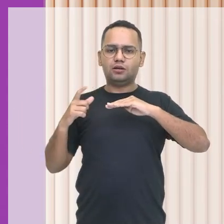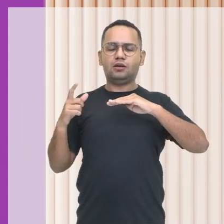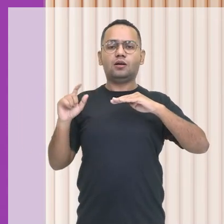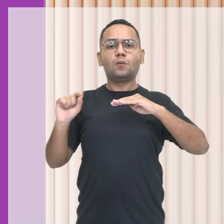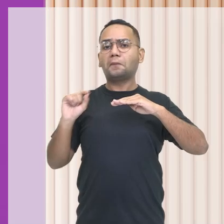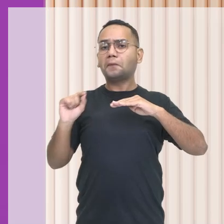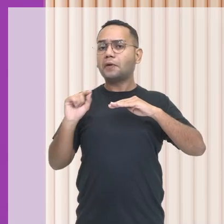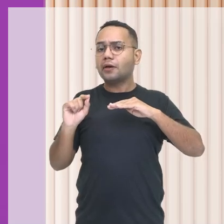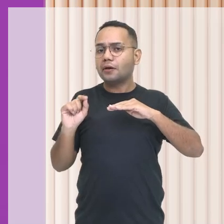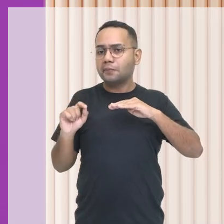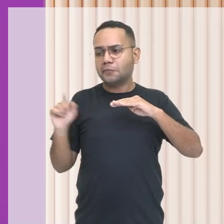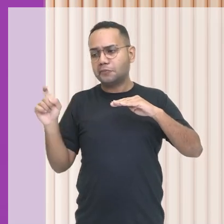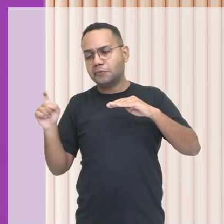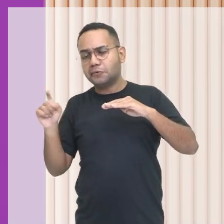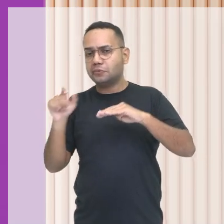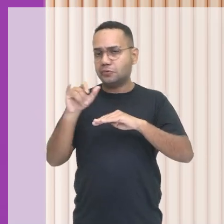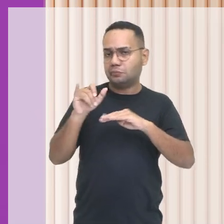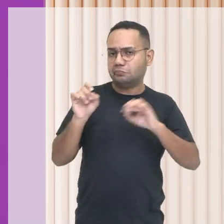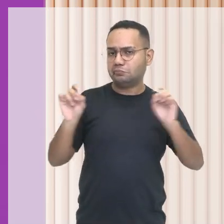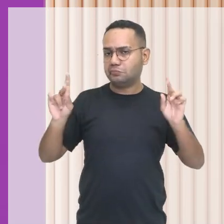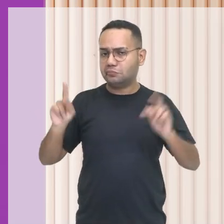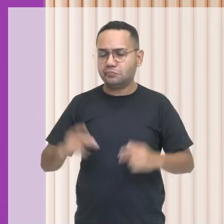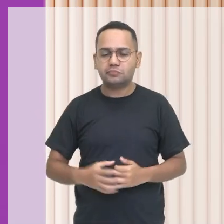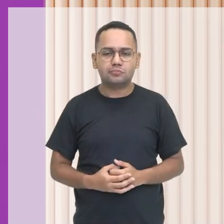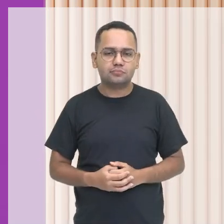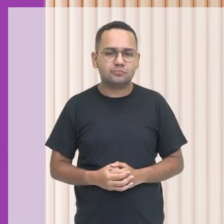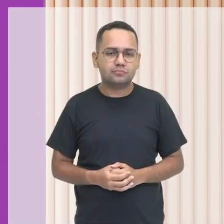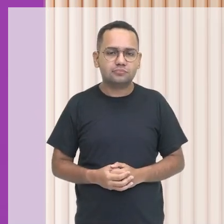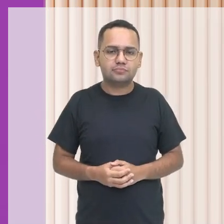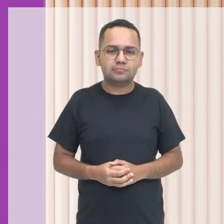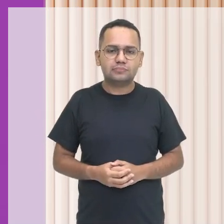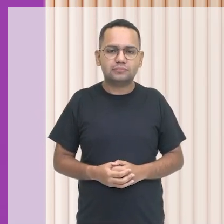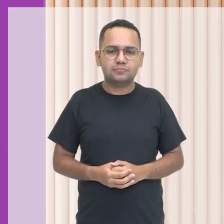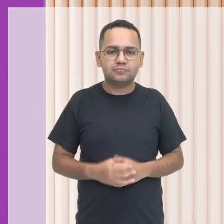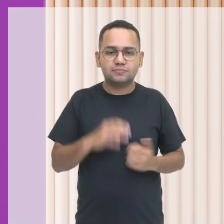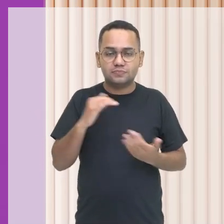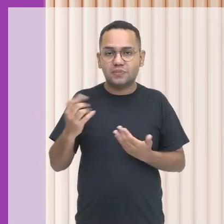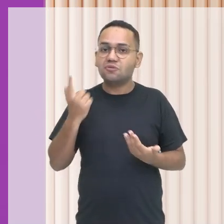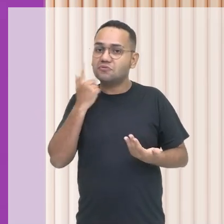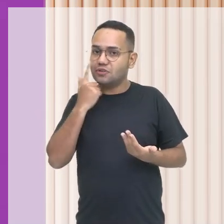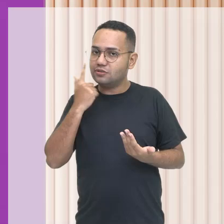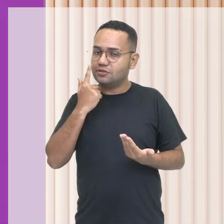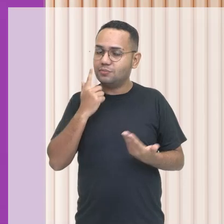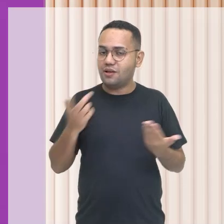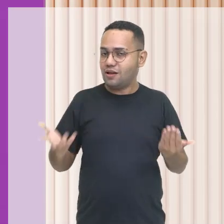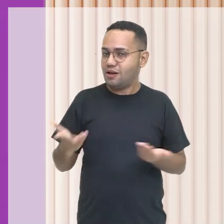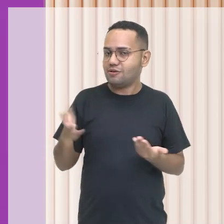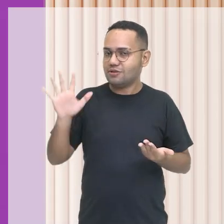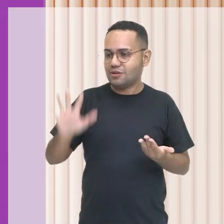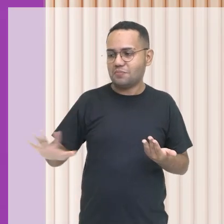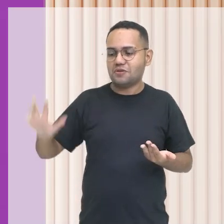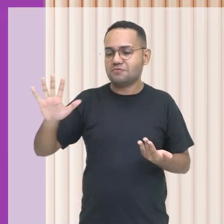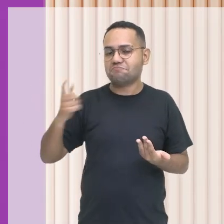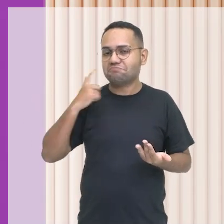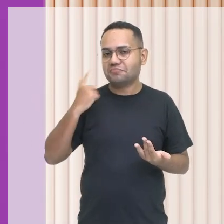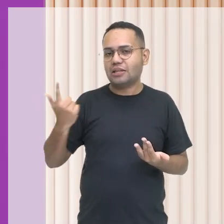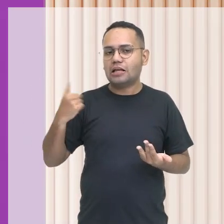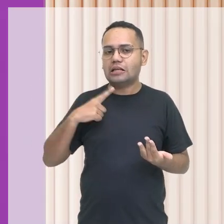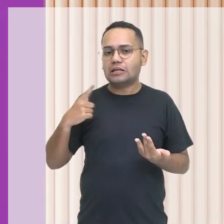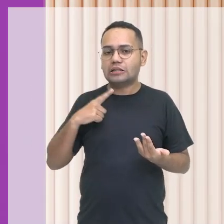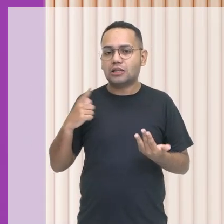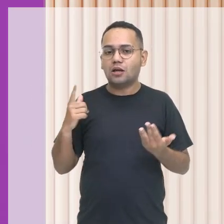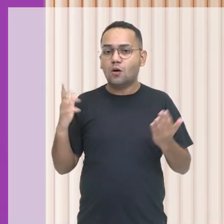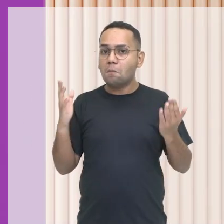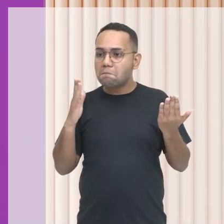paralelo ao eixo horizontal. Tudo bem? Então, ó, vem comigo aqui para a gente identificar, né, nesses gráficos os intervalos